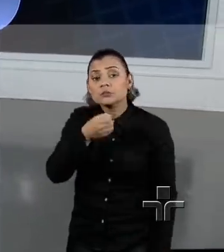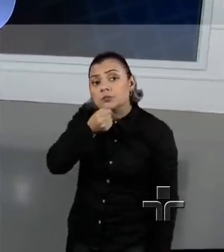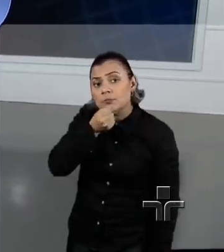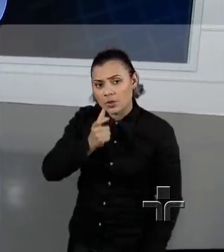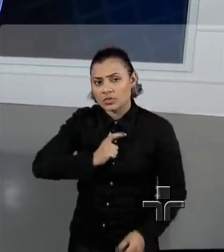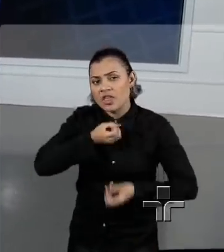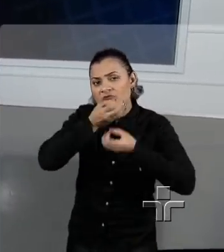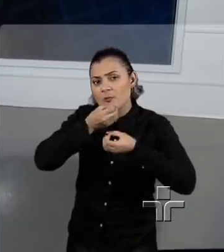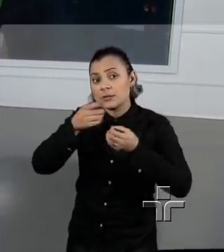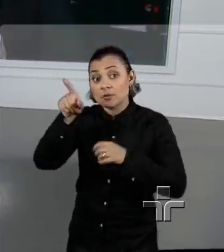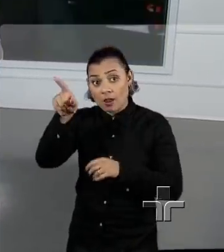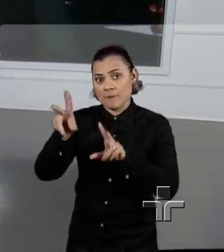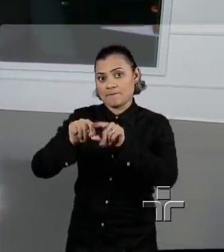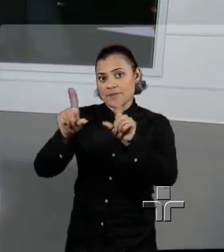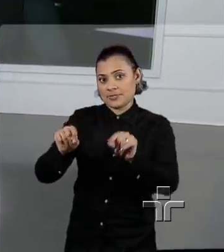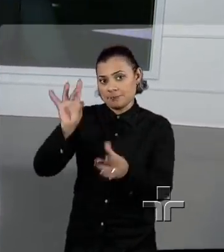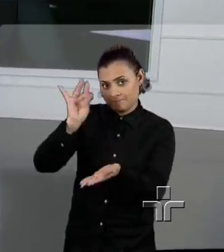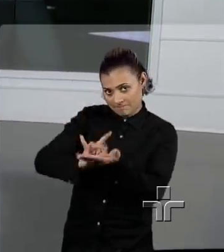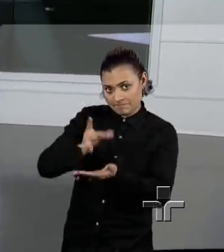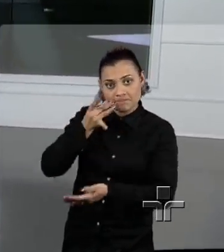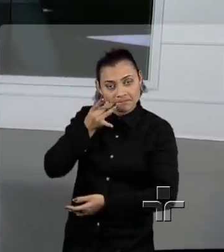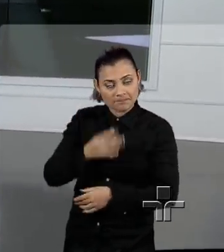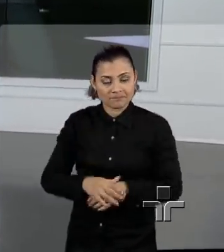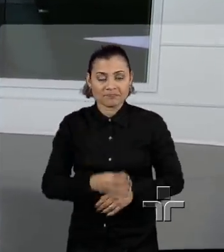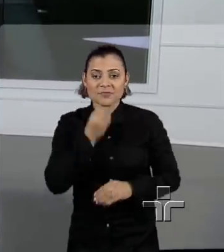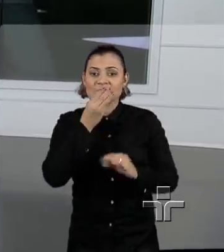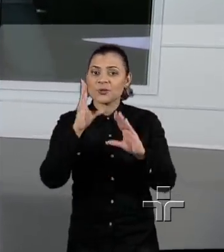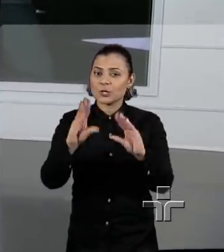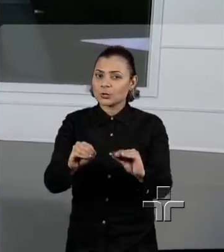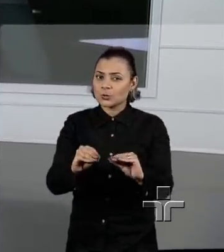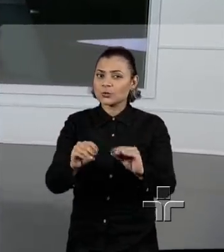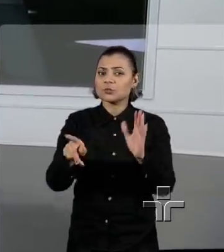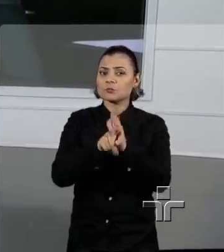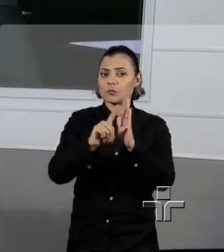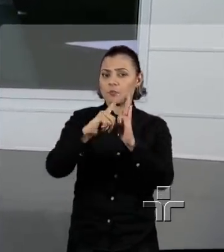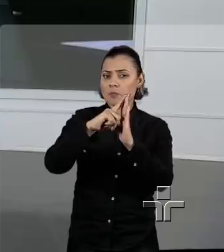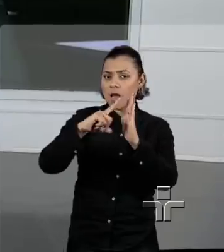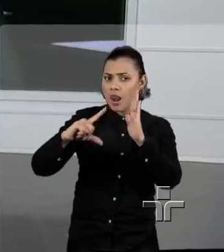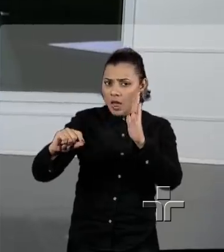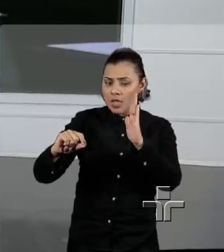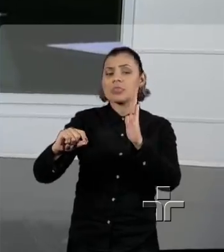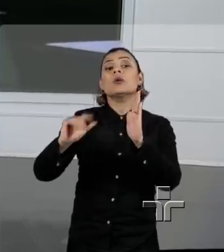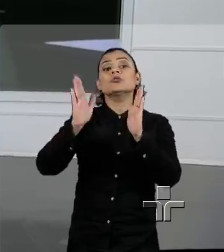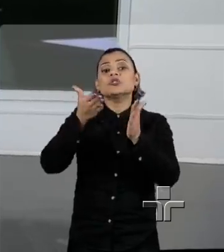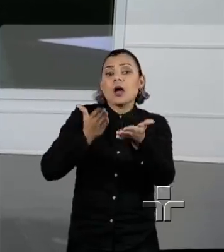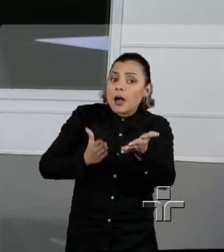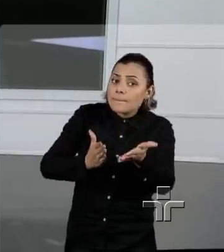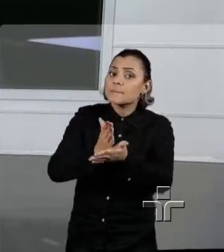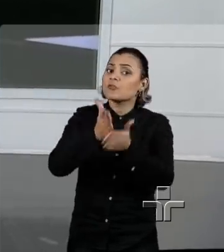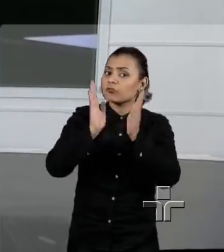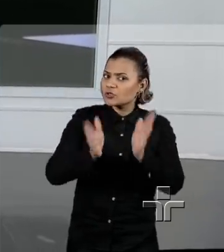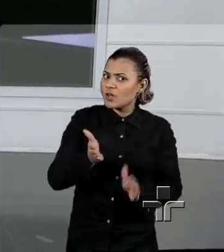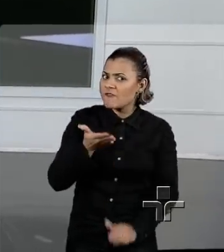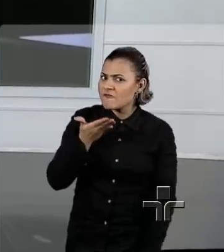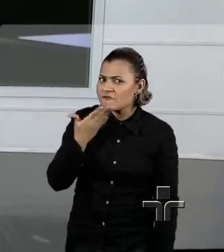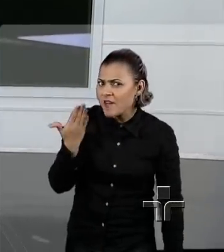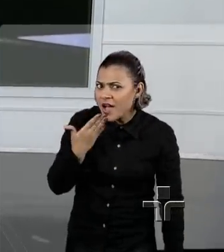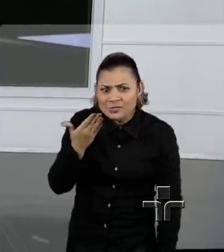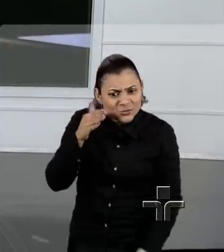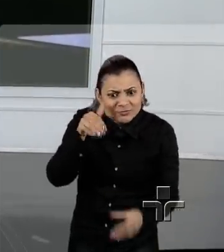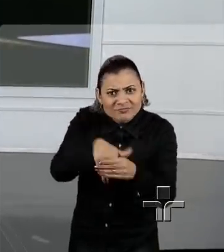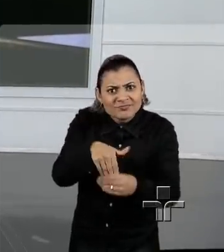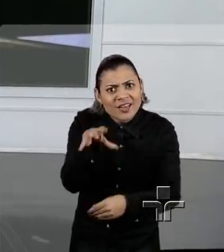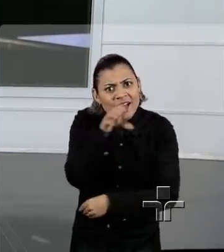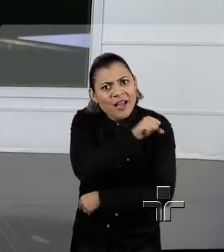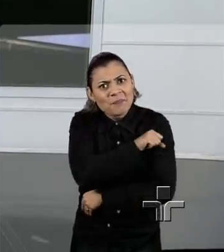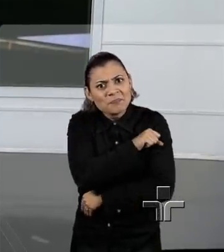informações direto de Brasília. Lucas, boa noite. O Planalto, ele aprovou aí, fácil, né?